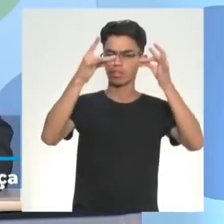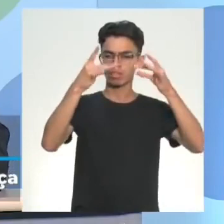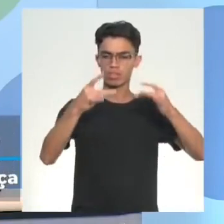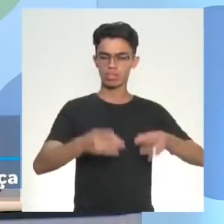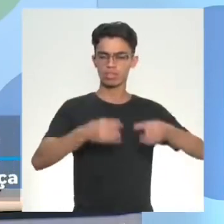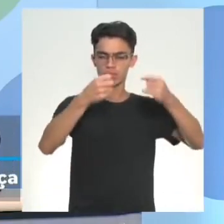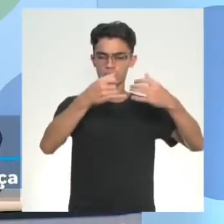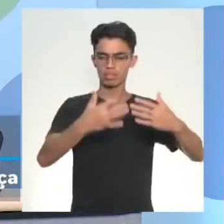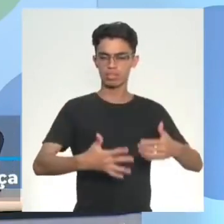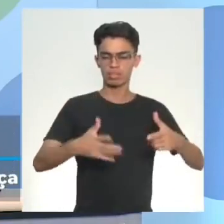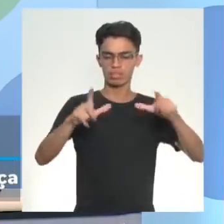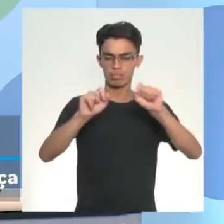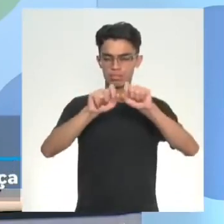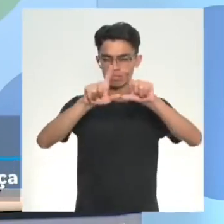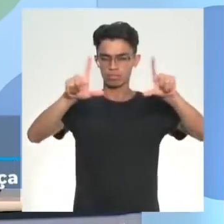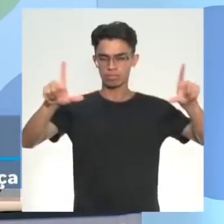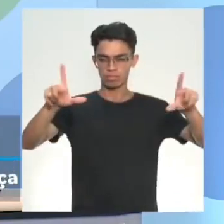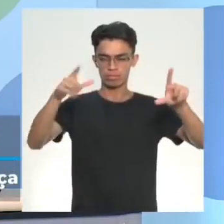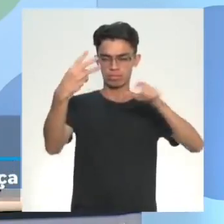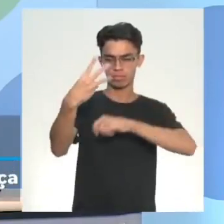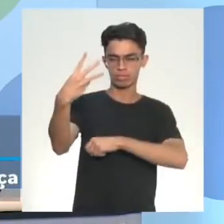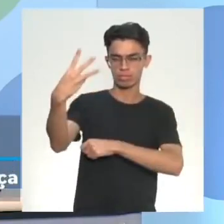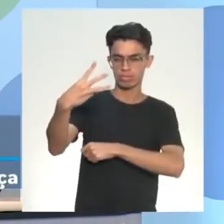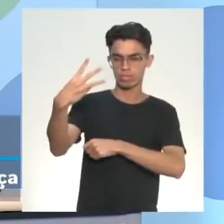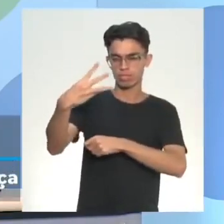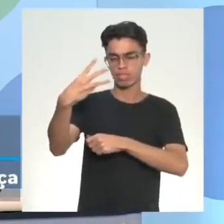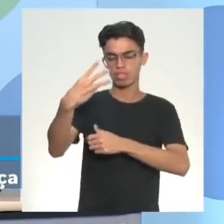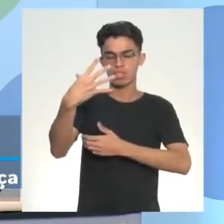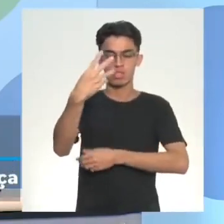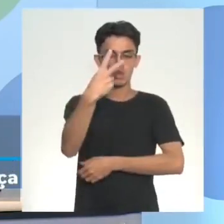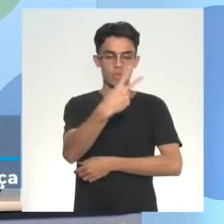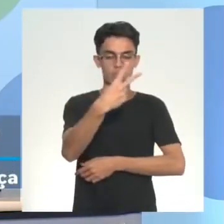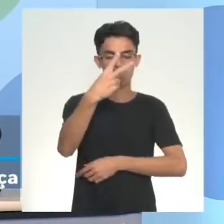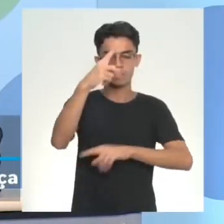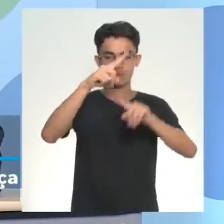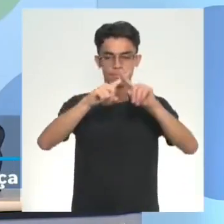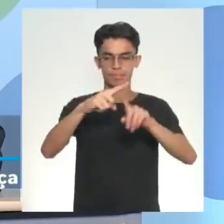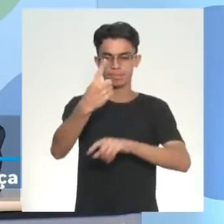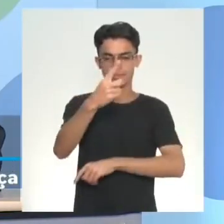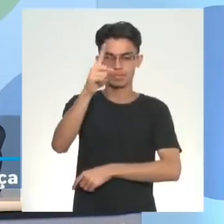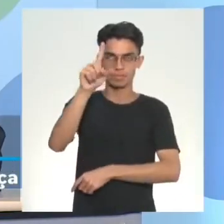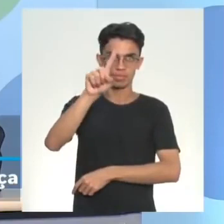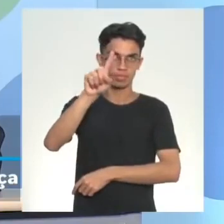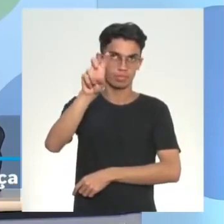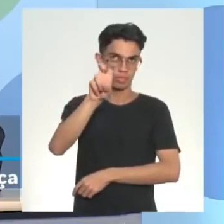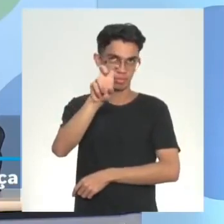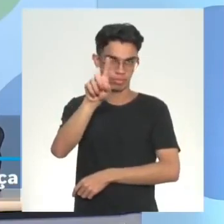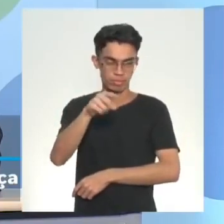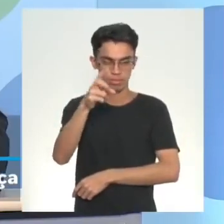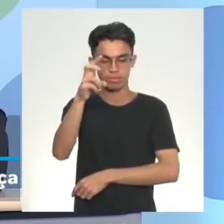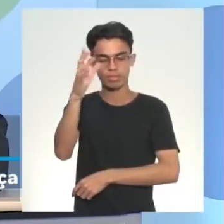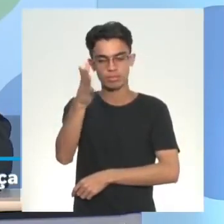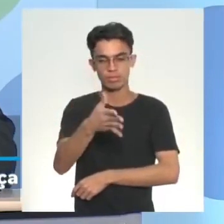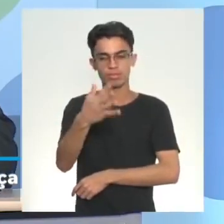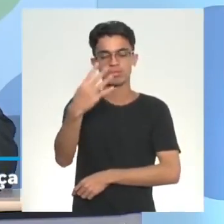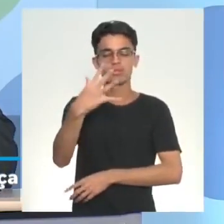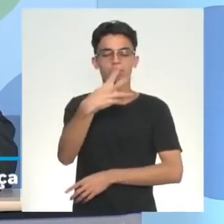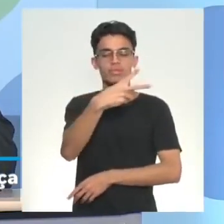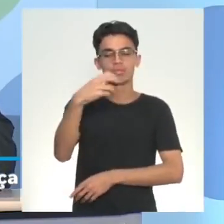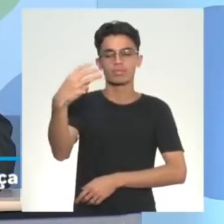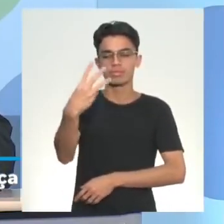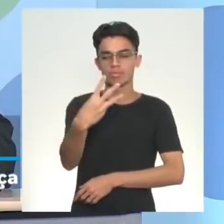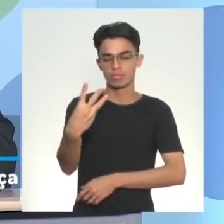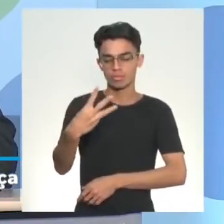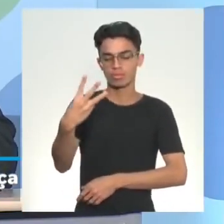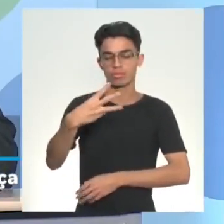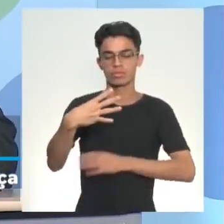Falaram que o tamanho do lado aí virou 3. Aí colocaram 2 vezes 1,5 que dá 3. Ó, gostei de ver mesmo. Então, um abraço aí pro pessoal da